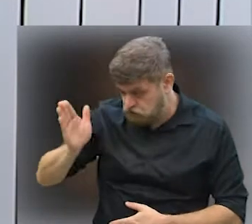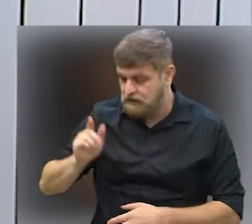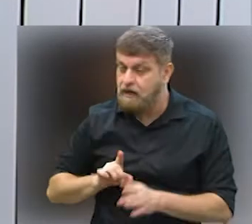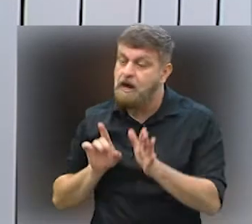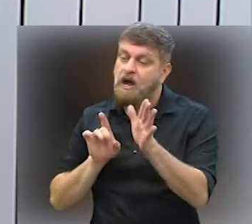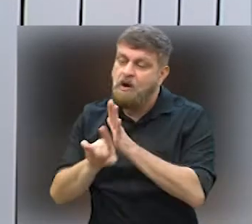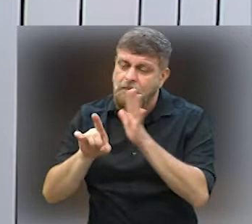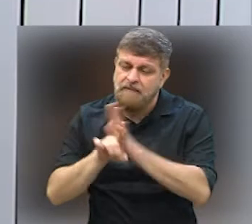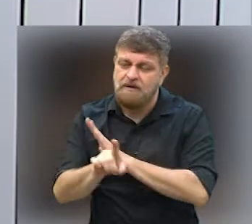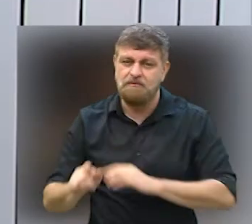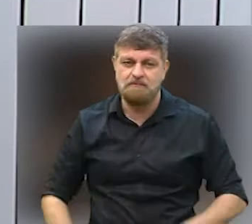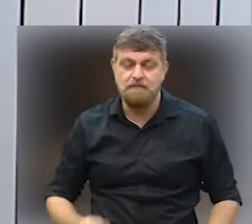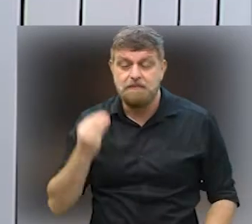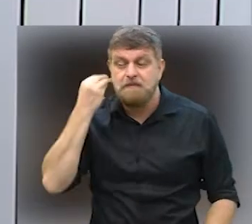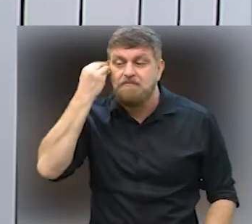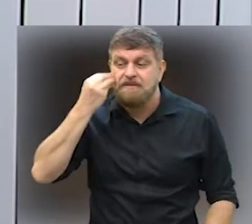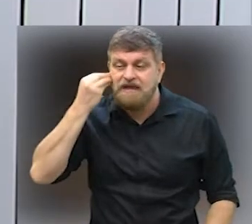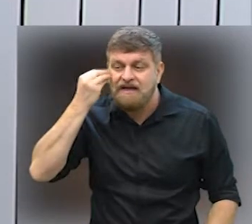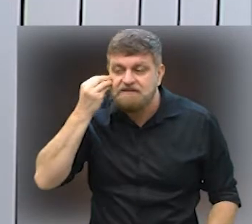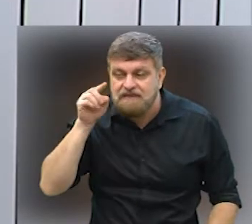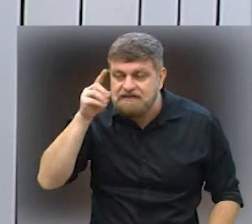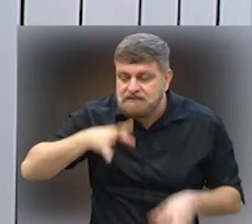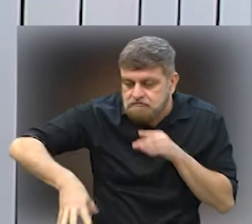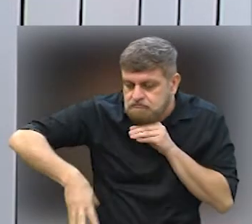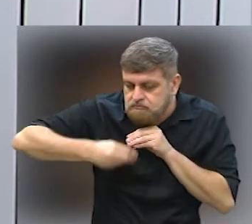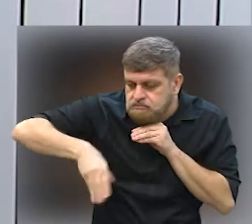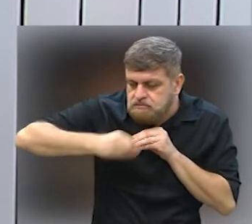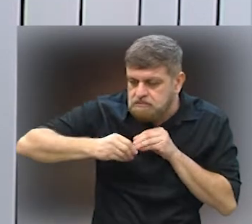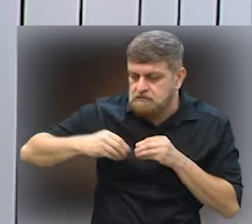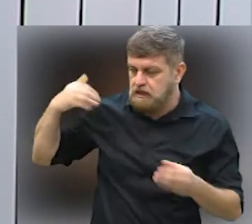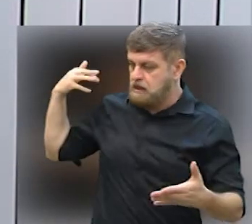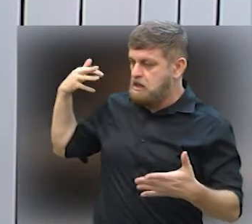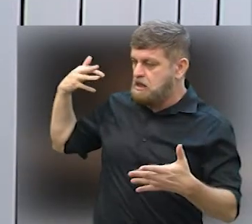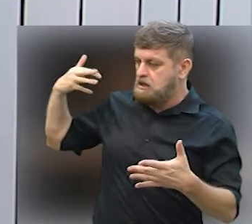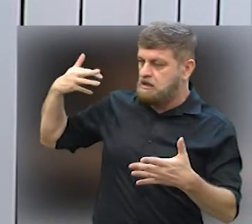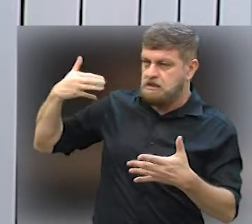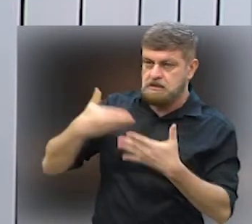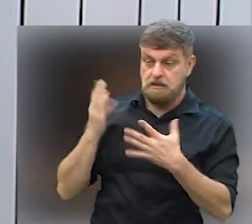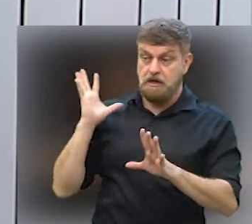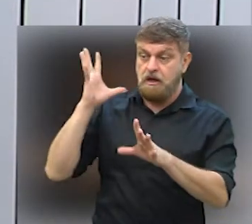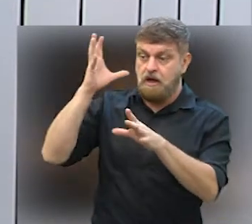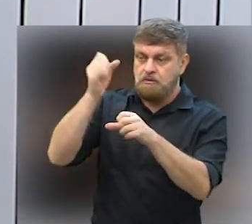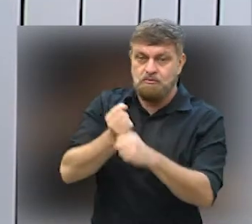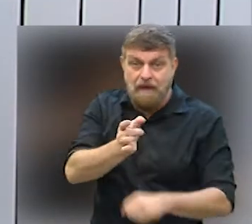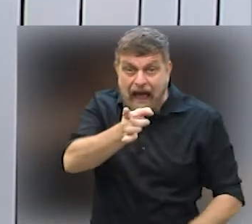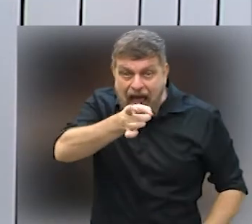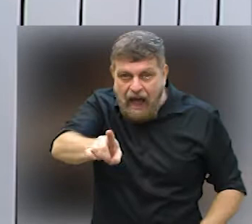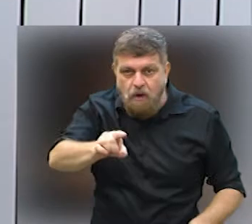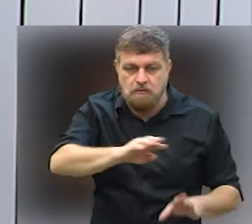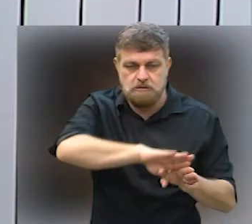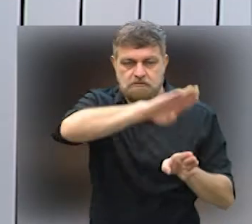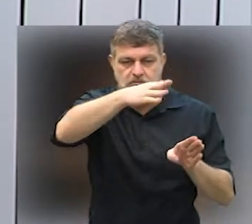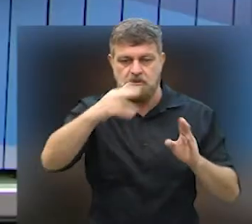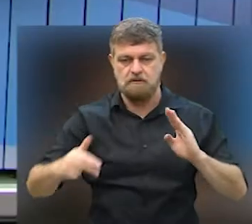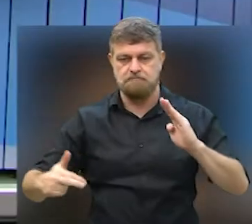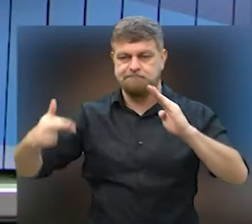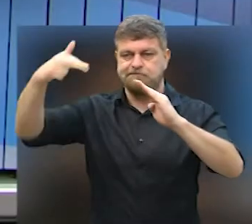que teve essa experiência? O que te agregou tudo que você realizou para esta última